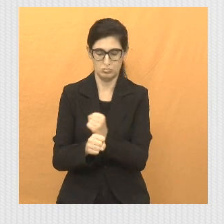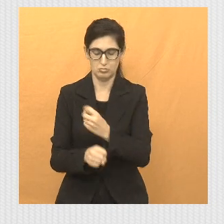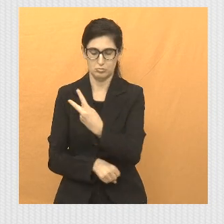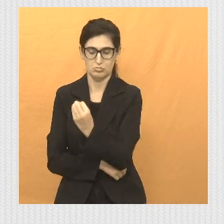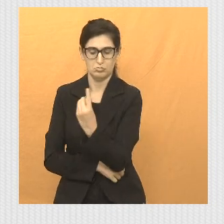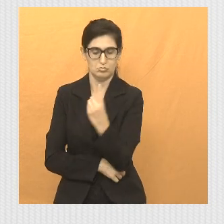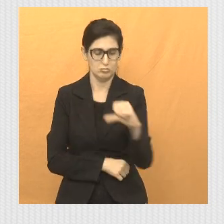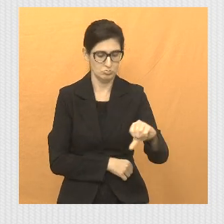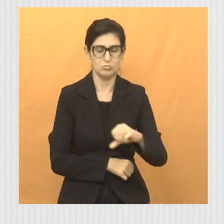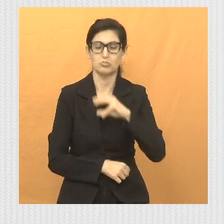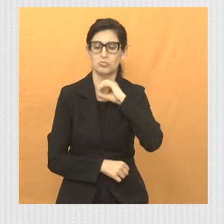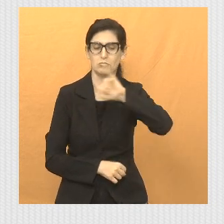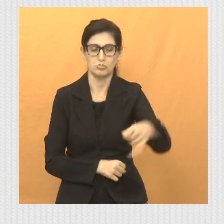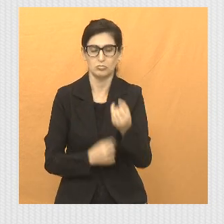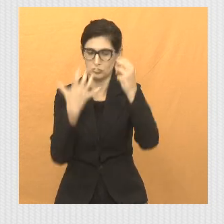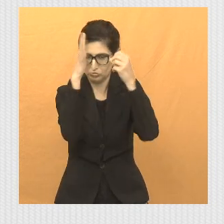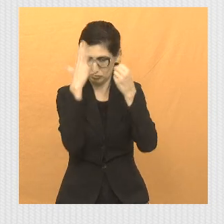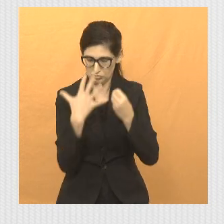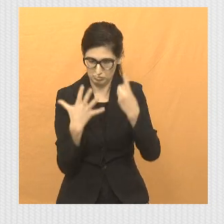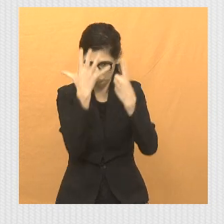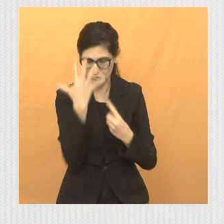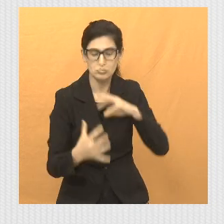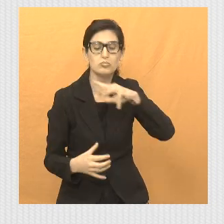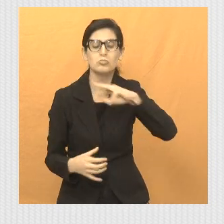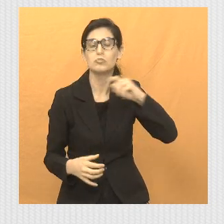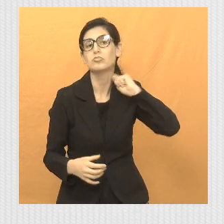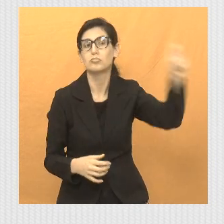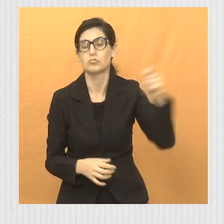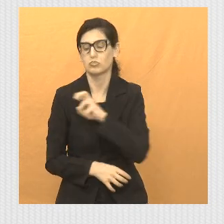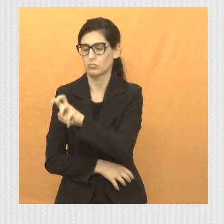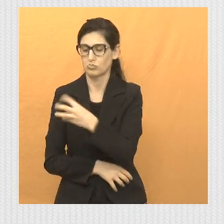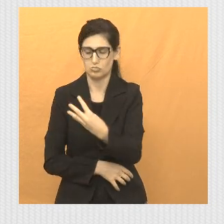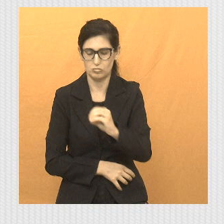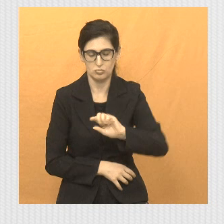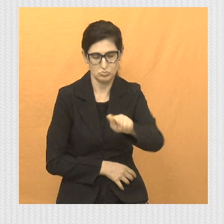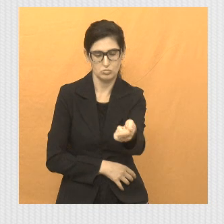2019, tivemos como receita